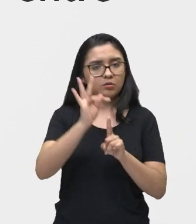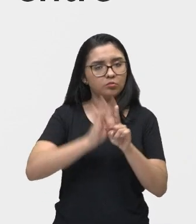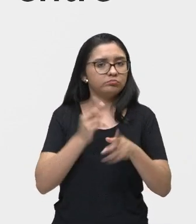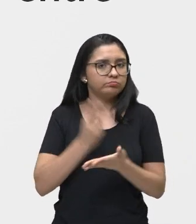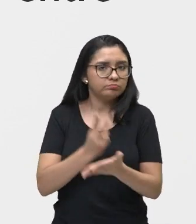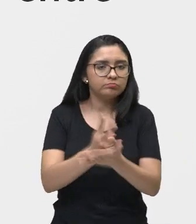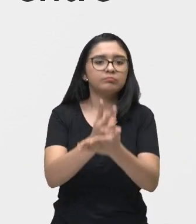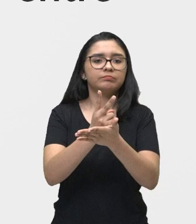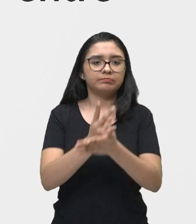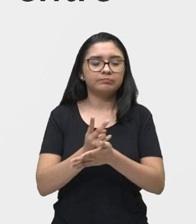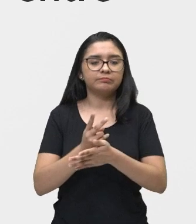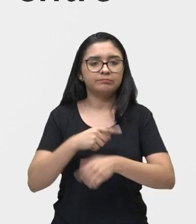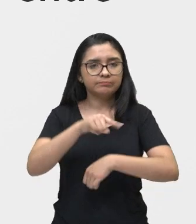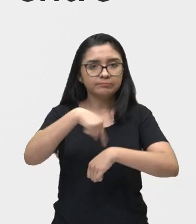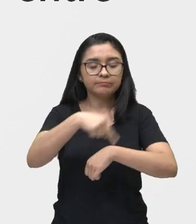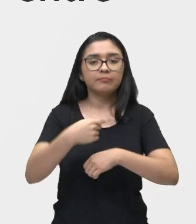Uma